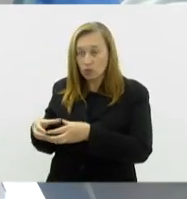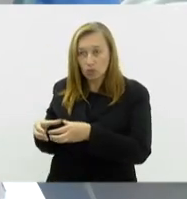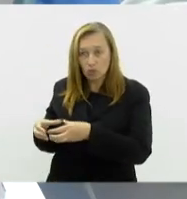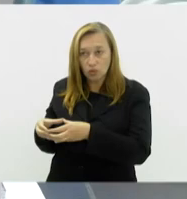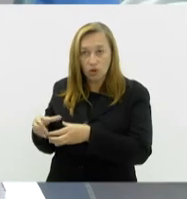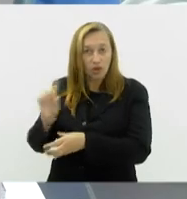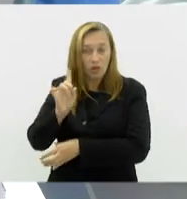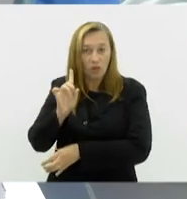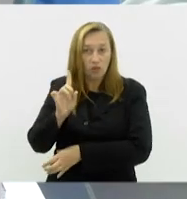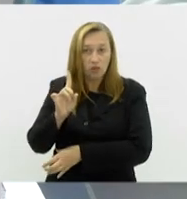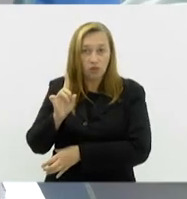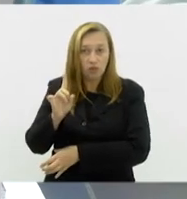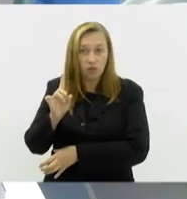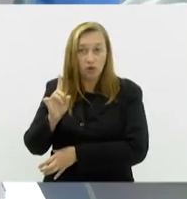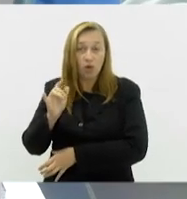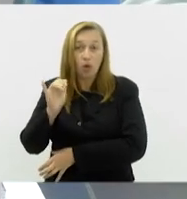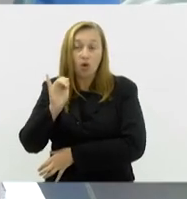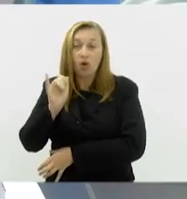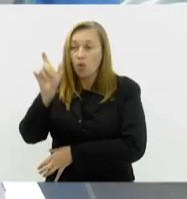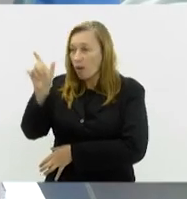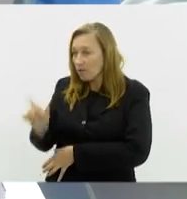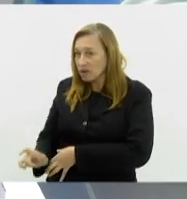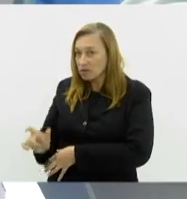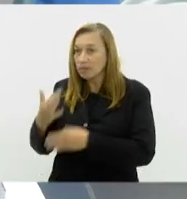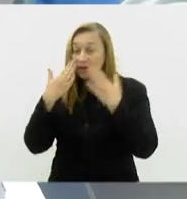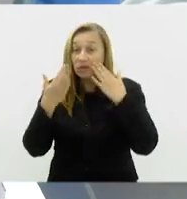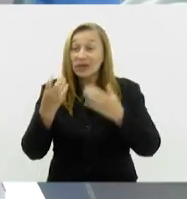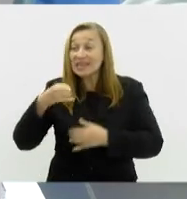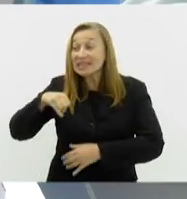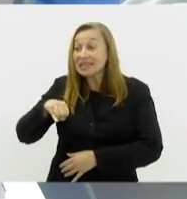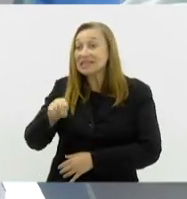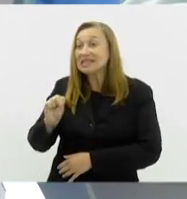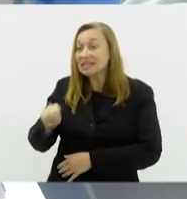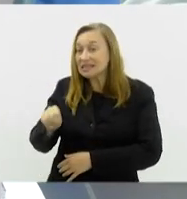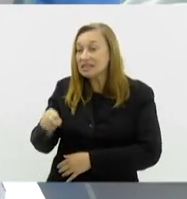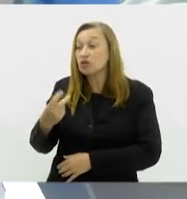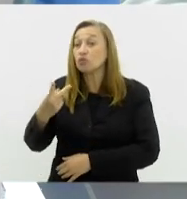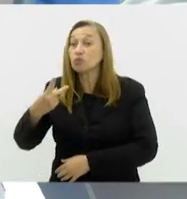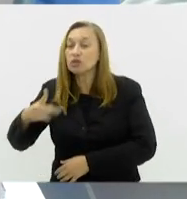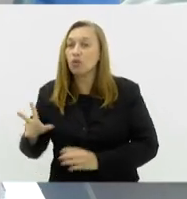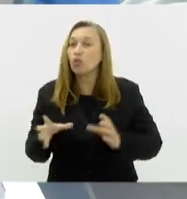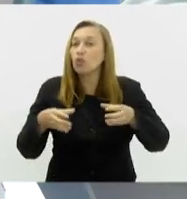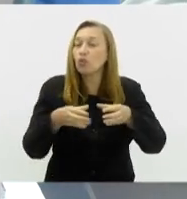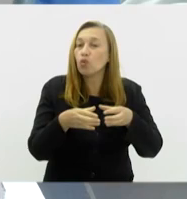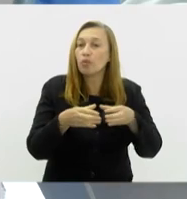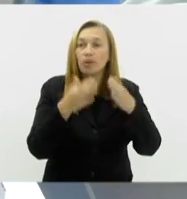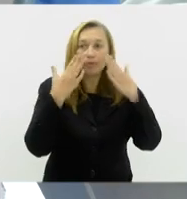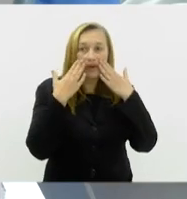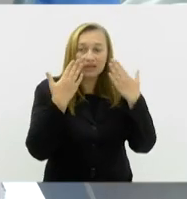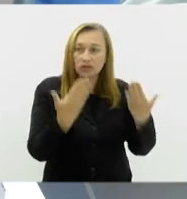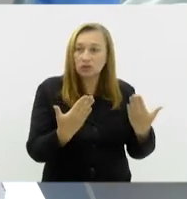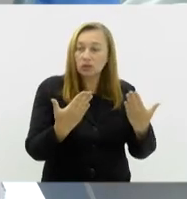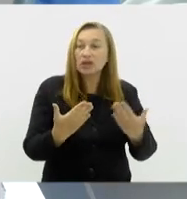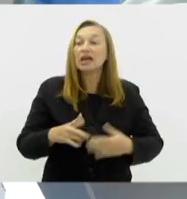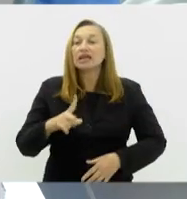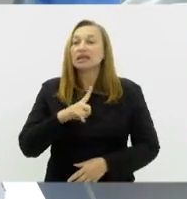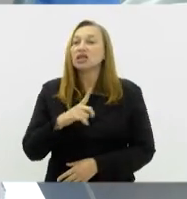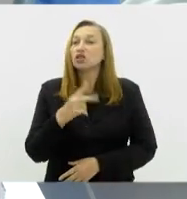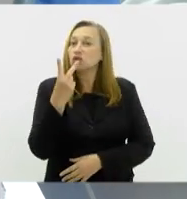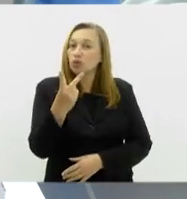relator que apresentou a sua equipe entregou aqui um relatório que inclusive tem dois elementos que